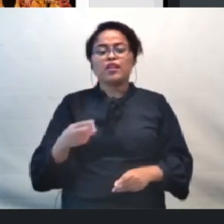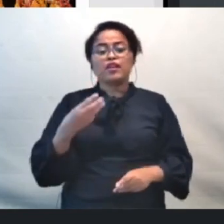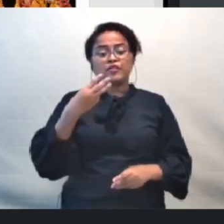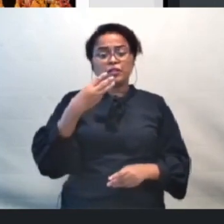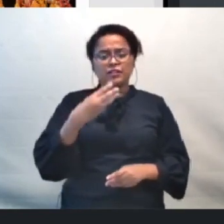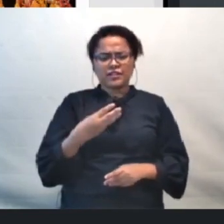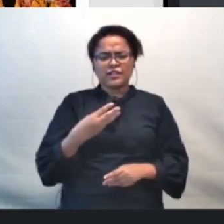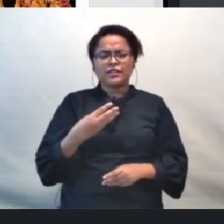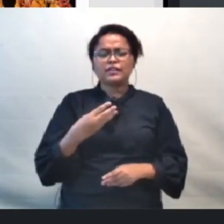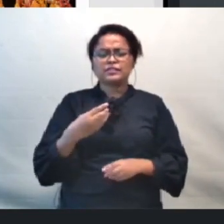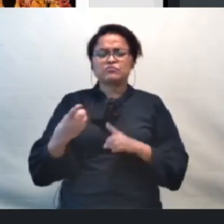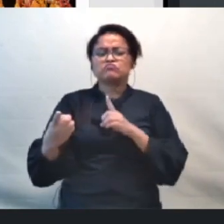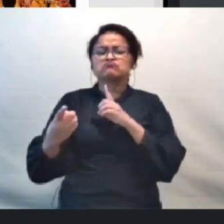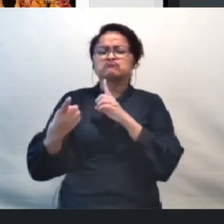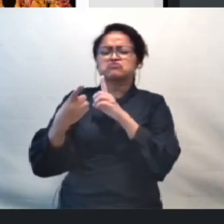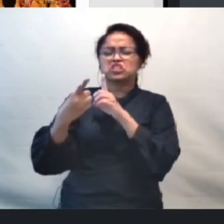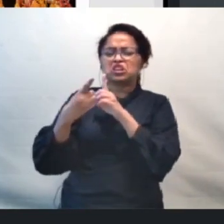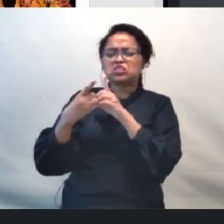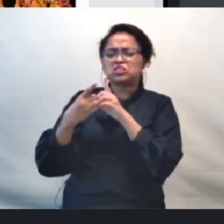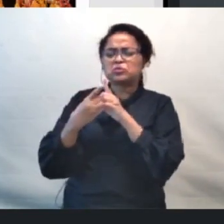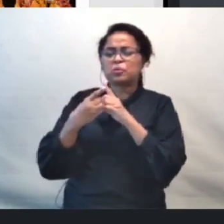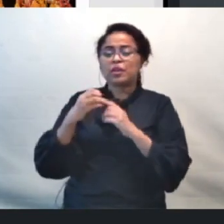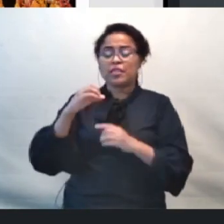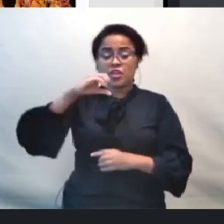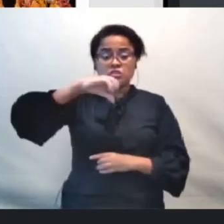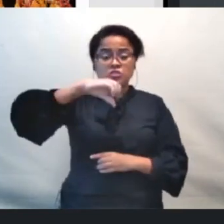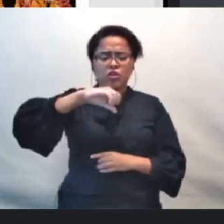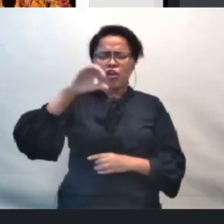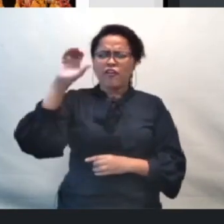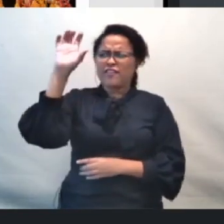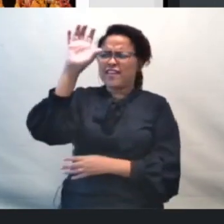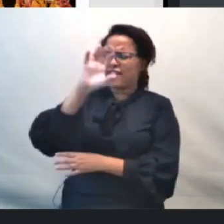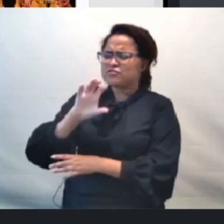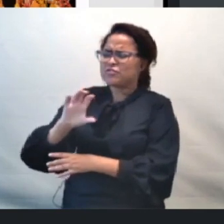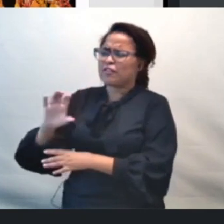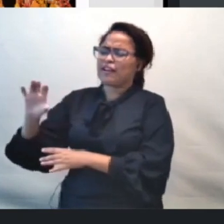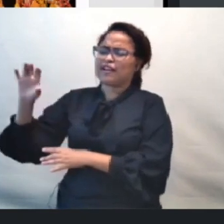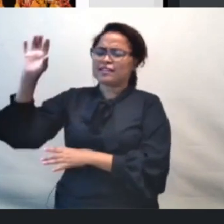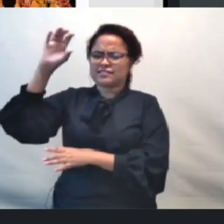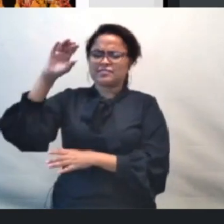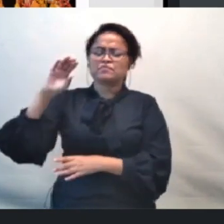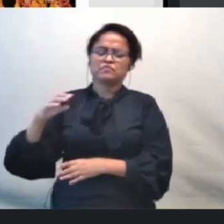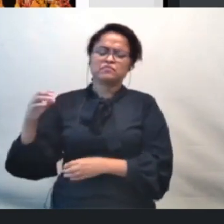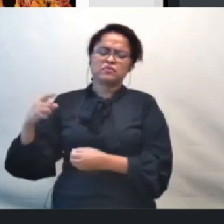equipamentos culturais, das nove regionais da cidade.